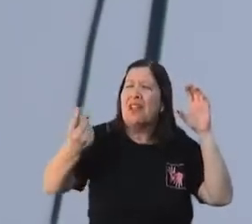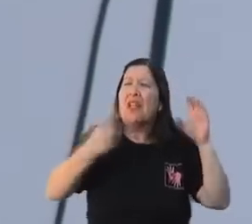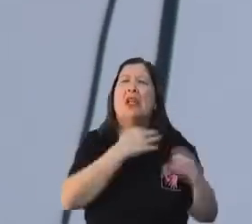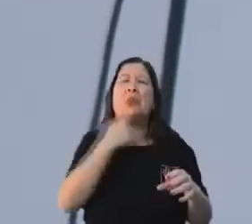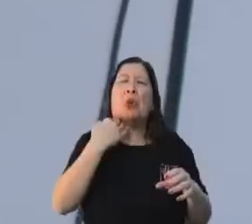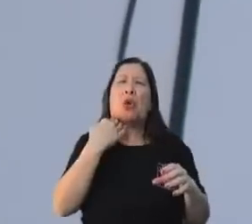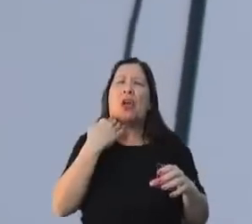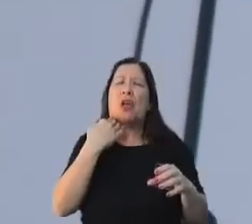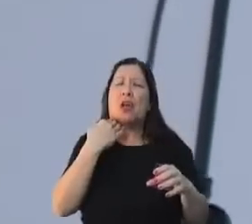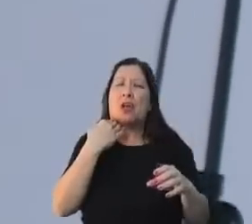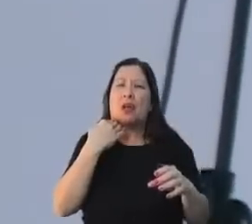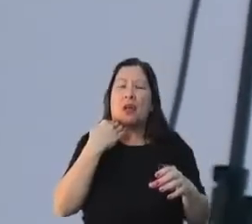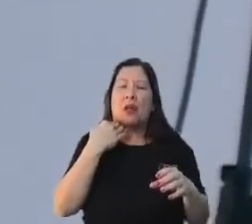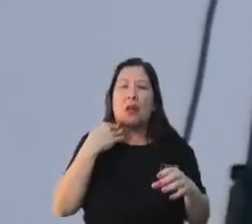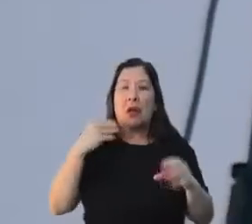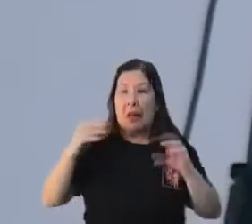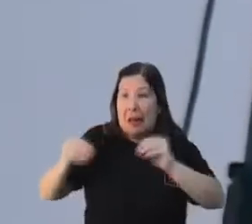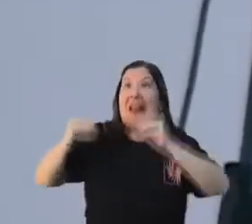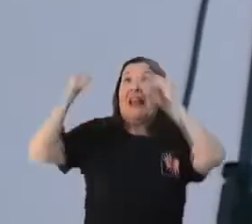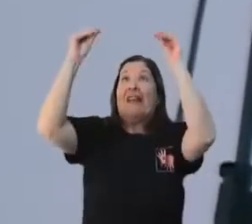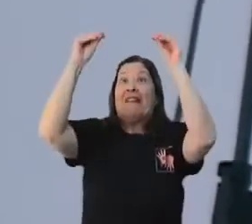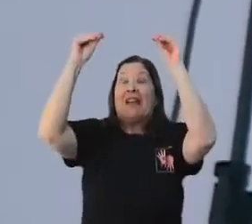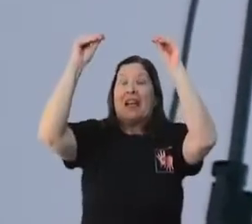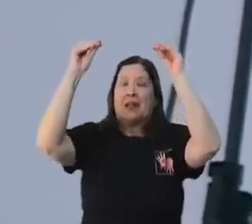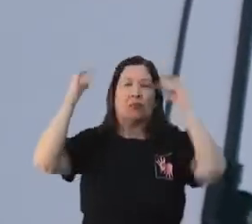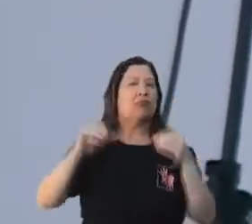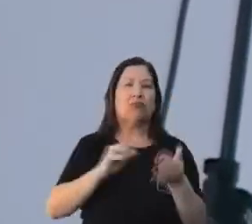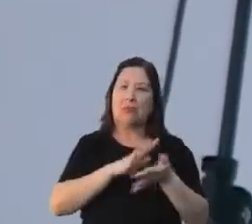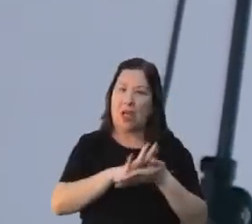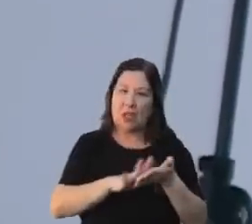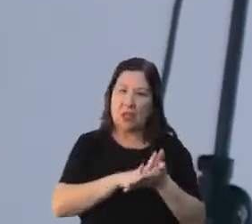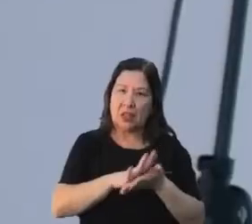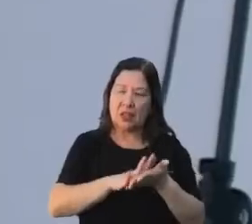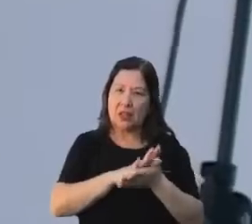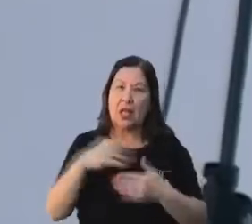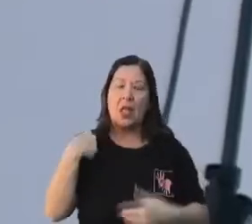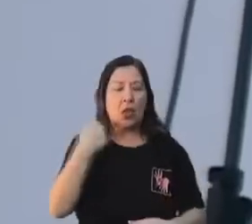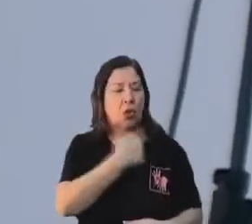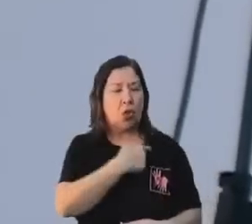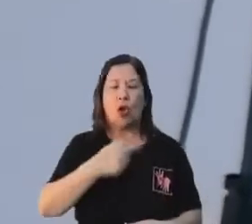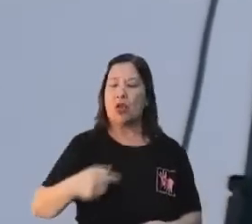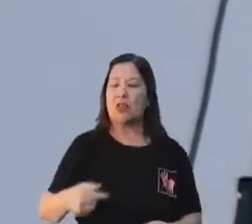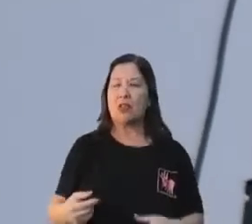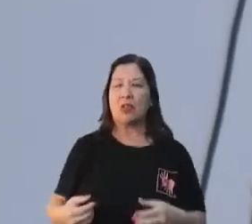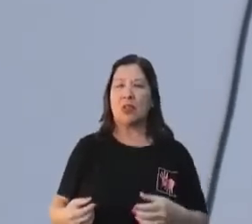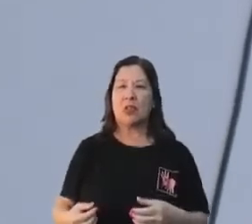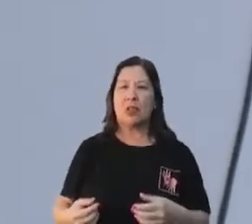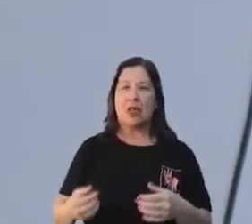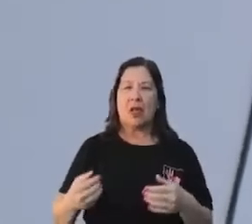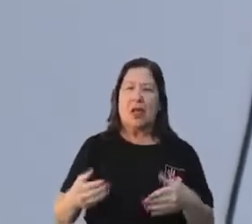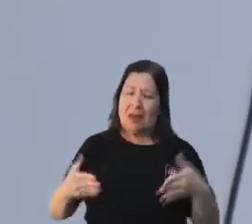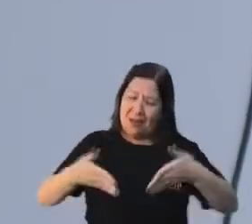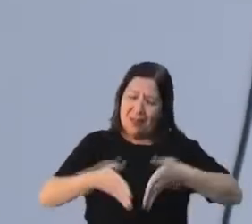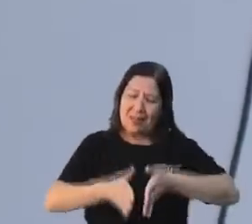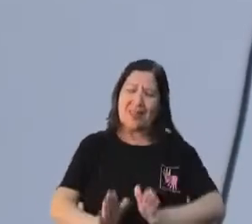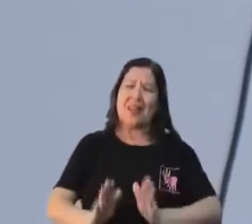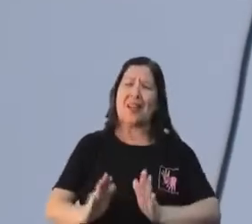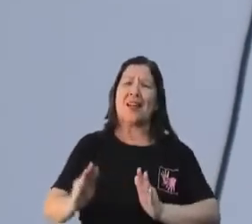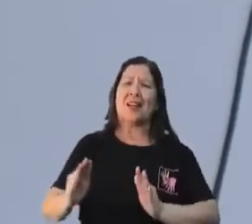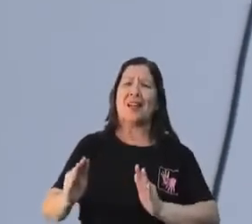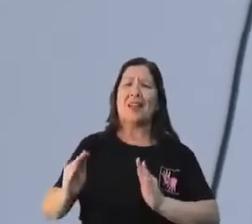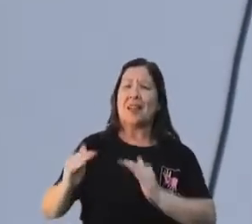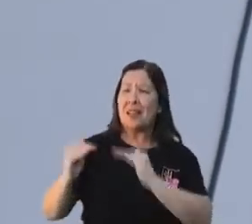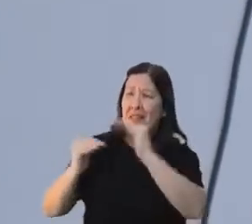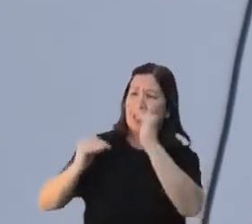Você é mordomo do dono. O dono é generoso. E o que se requer do mordomo é que ele